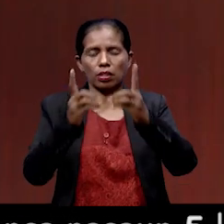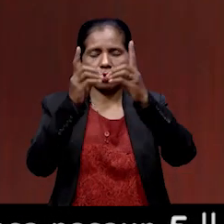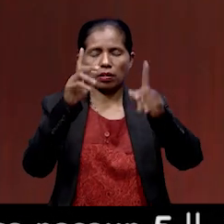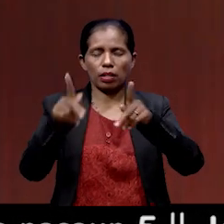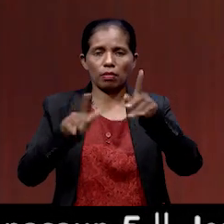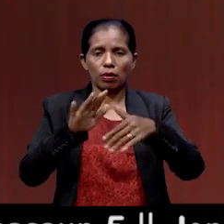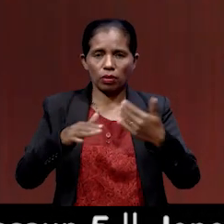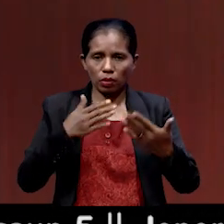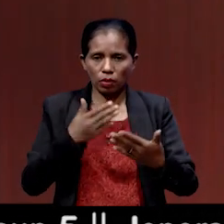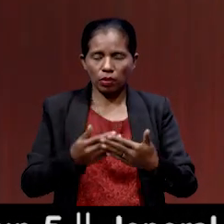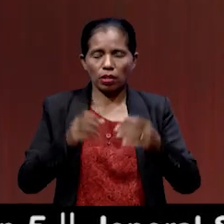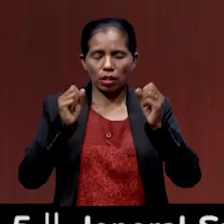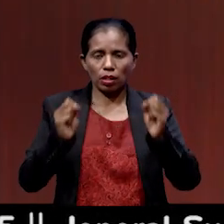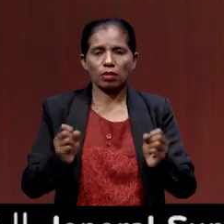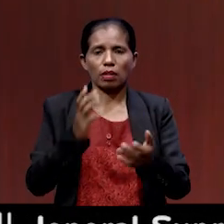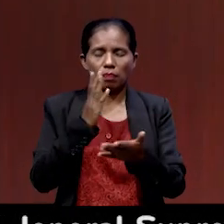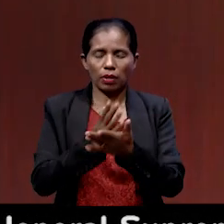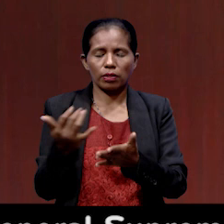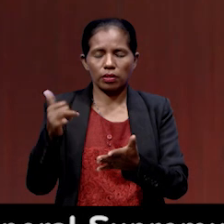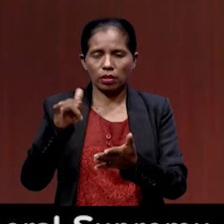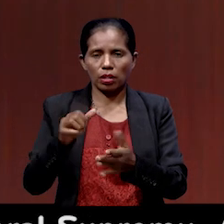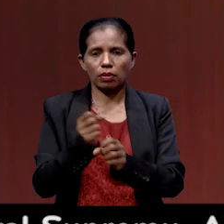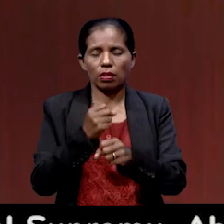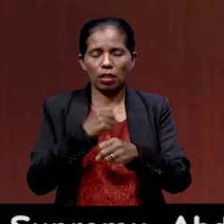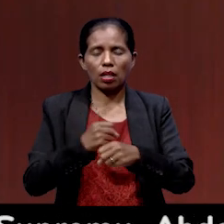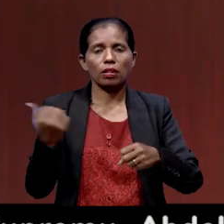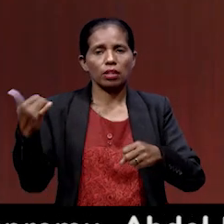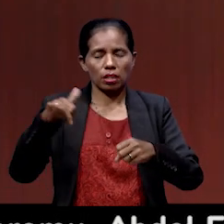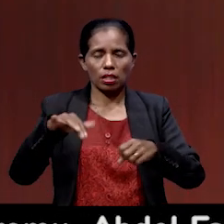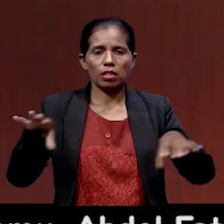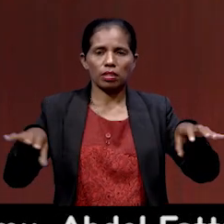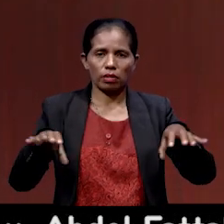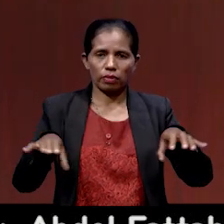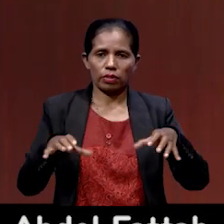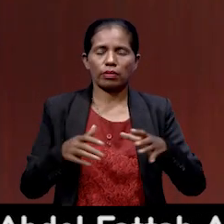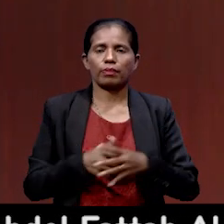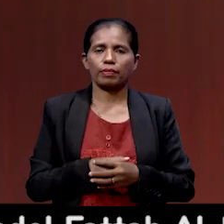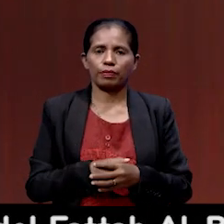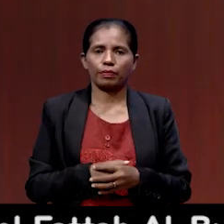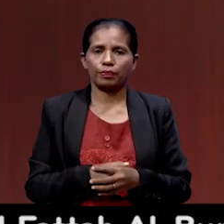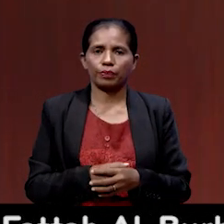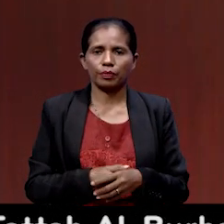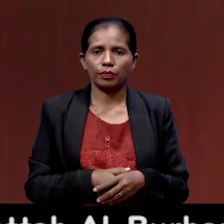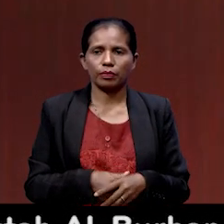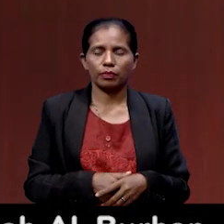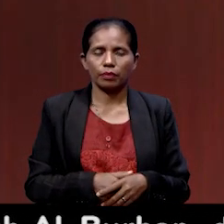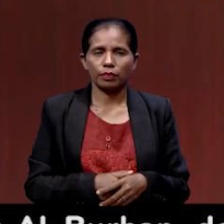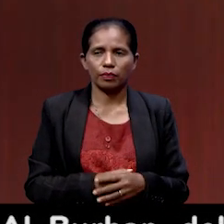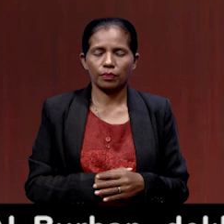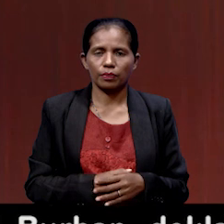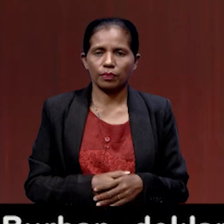legal nebe ato prevena sira ato halos irnei a serviço. Help protect investigative journalists against nuisance lawsuits